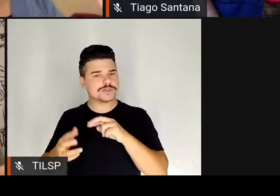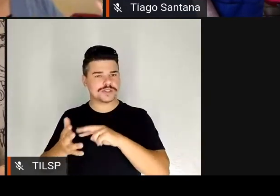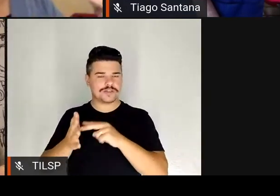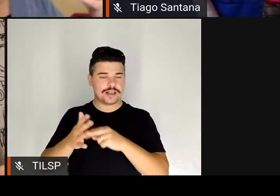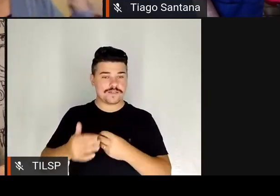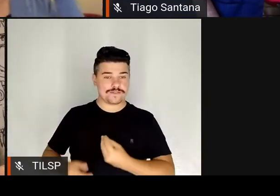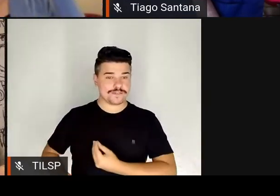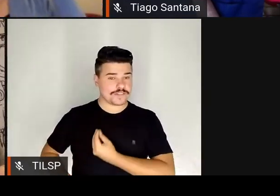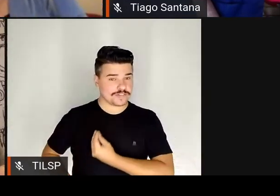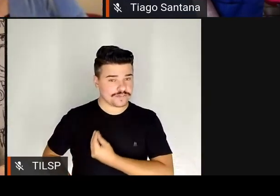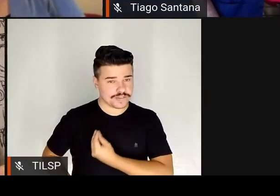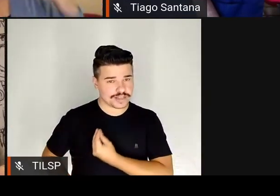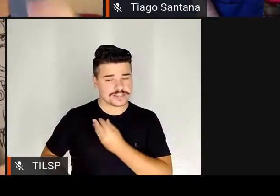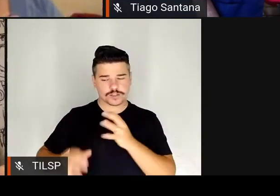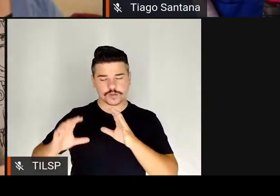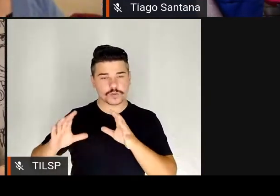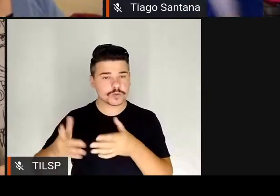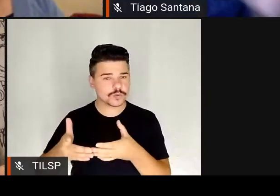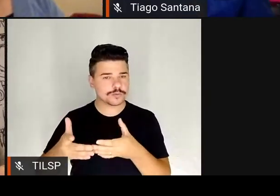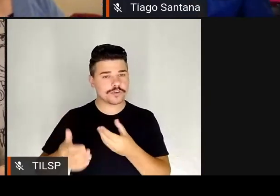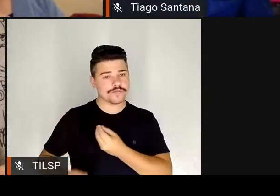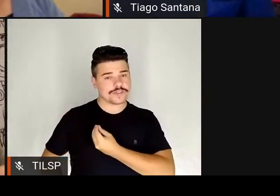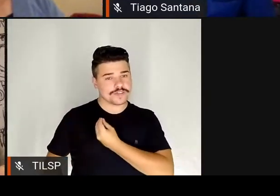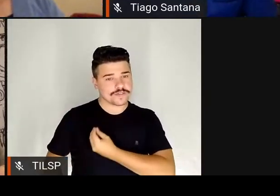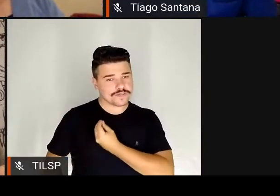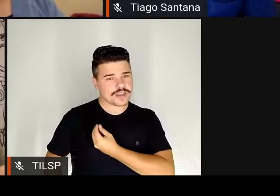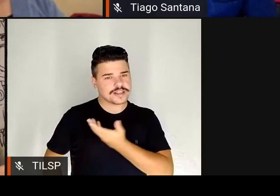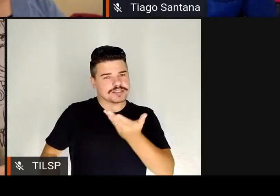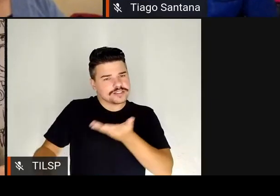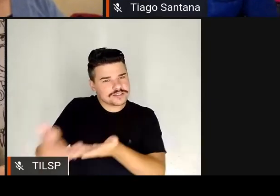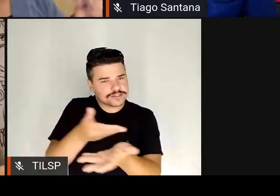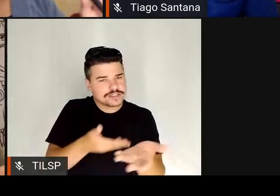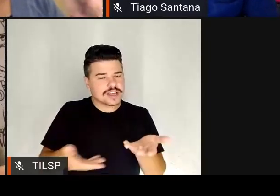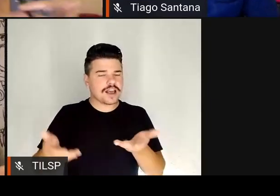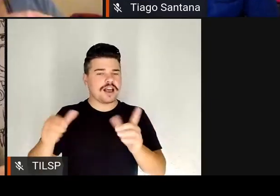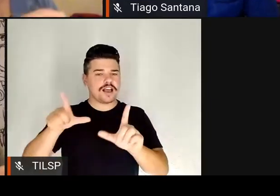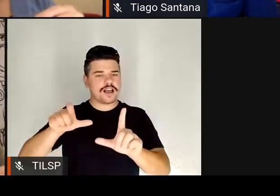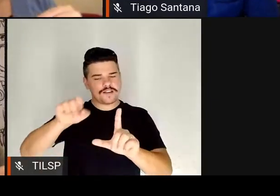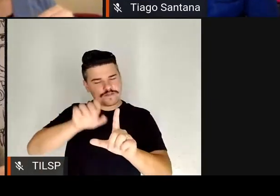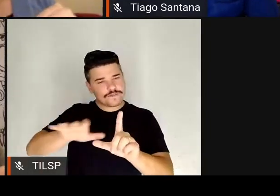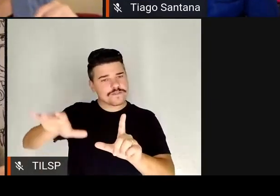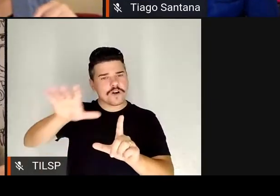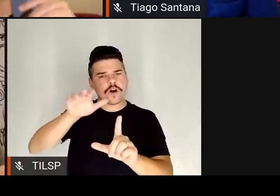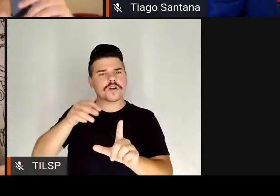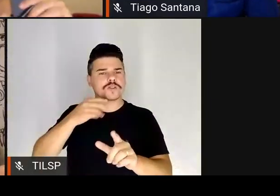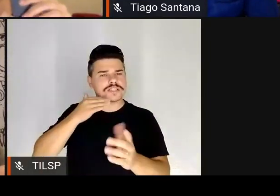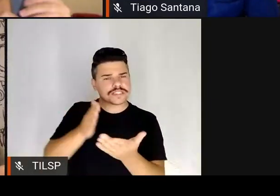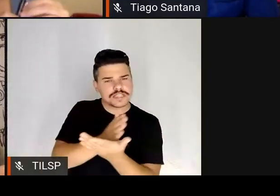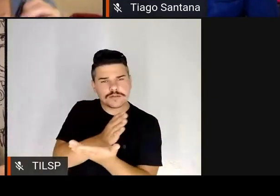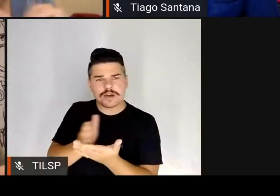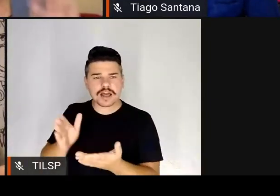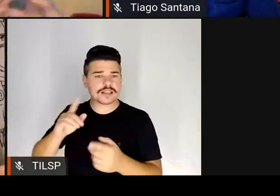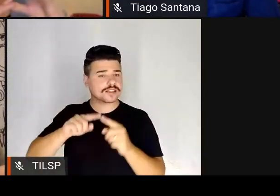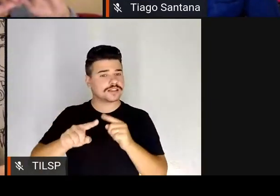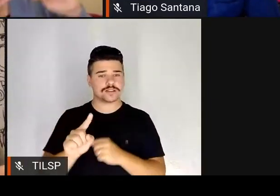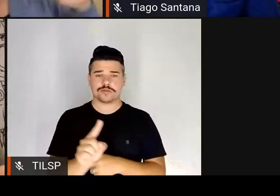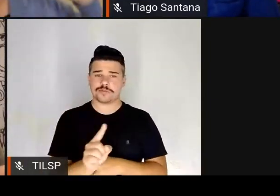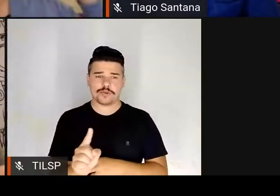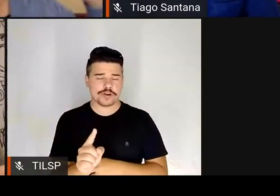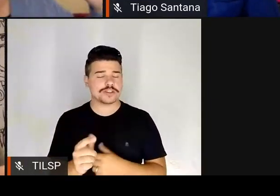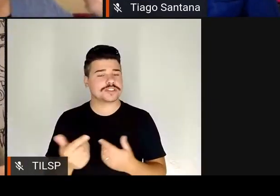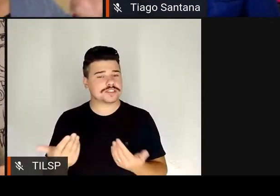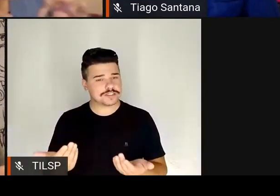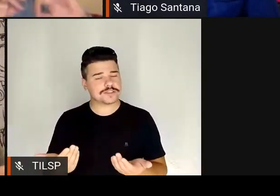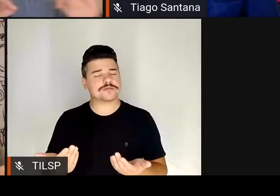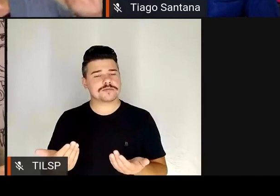vivência em grupo que a gente faz, então é, a fotografia não pode ser separada disso também, e eu acho que é